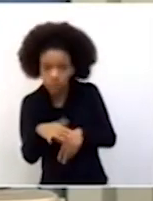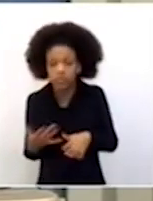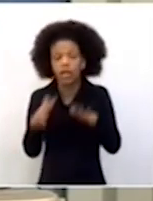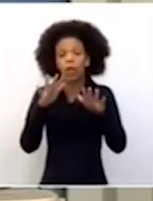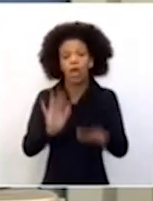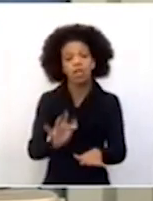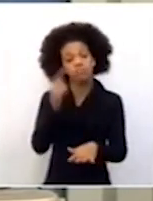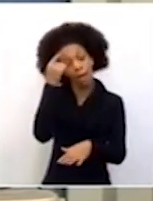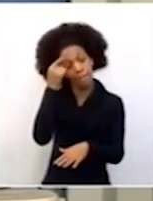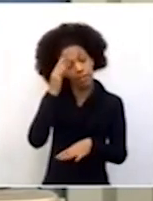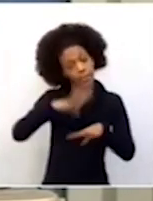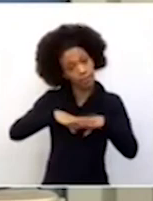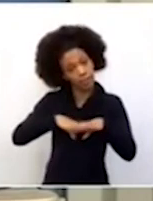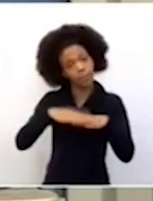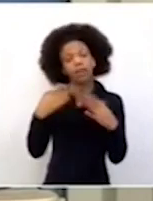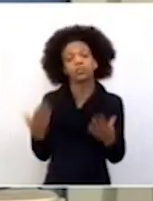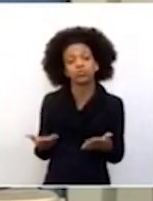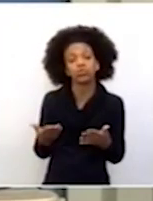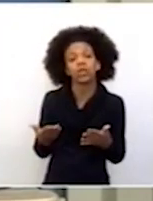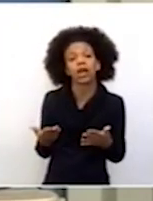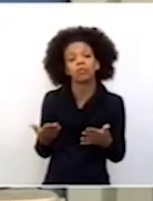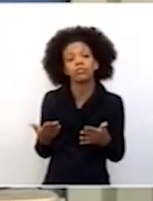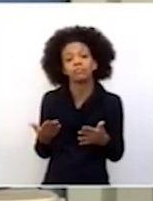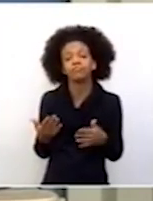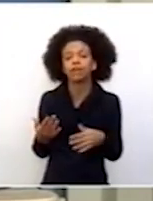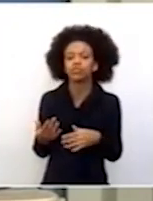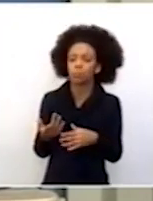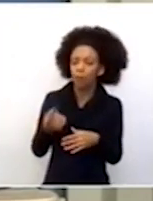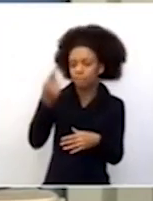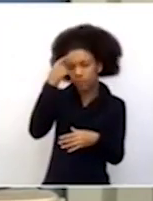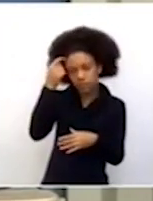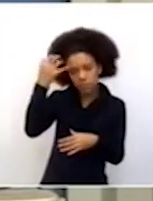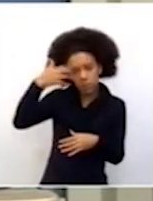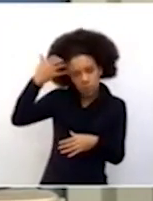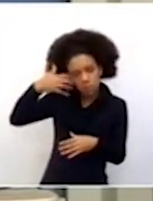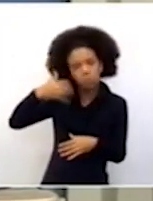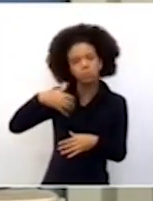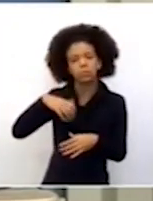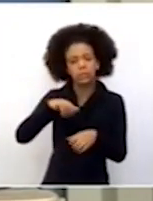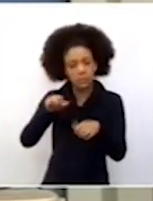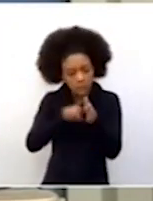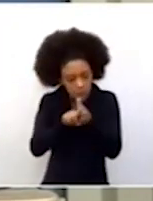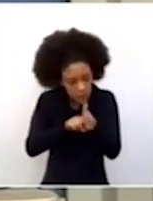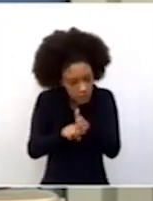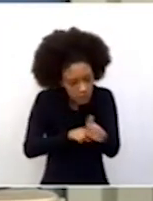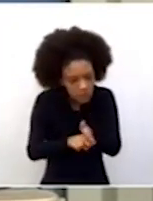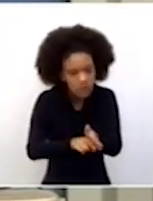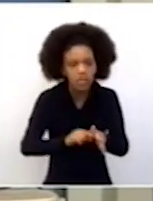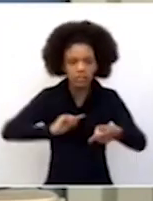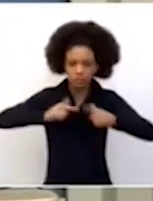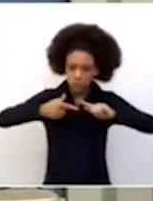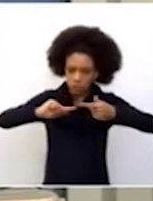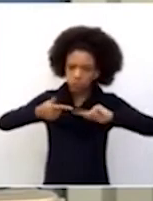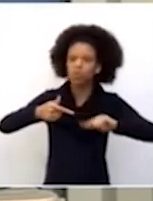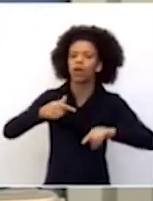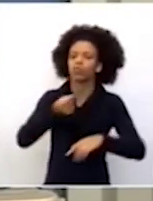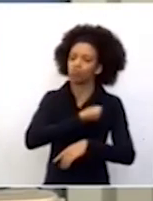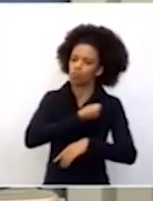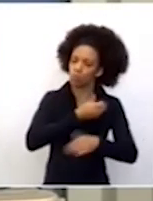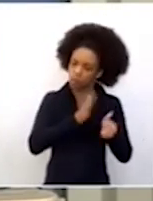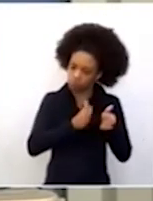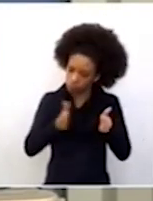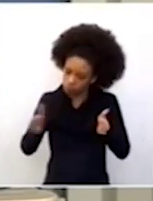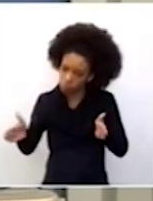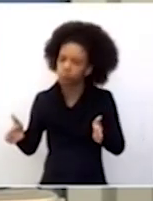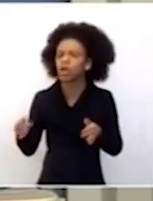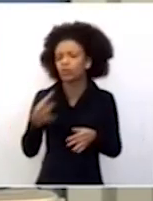pensamento matemático, que aí perpassa pelo pensamento estatístico, né? Um pouco também da álgebra, um pouco também da sequência numérica, dos números,